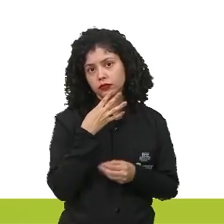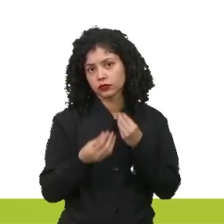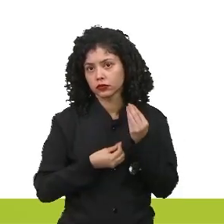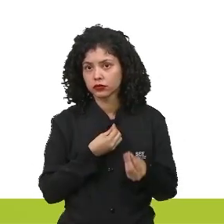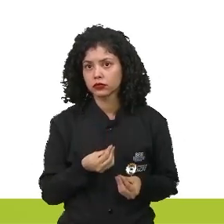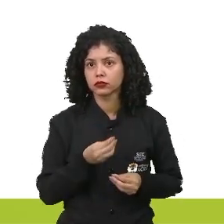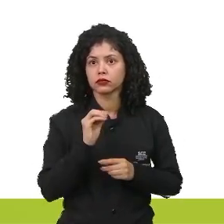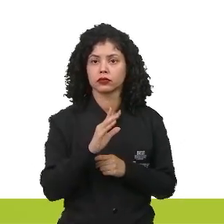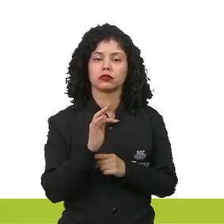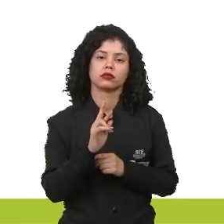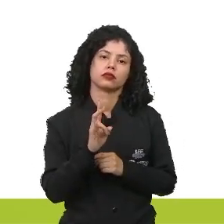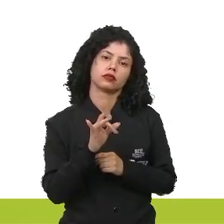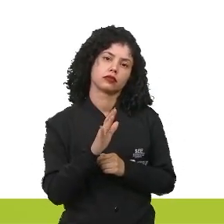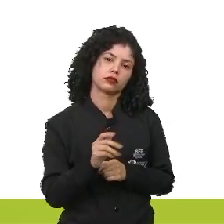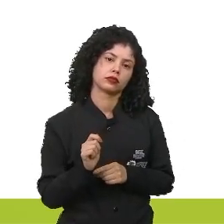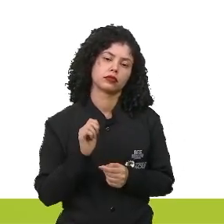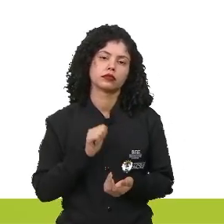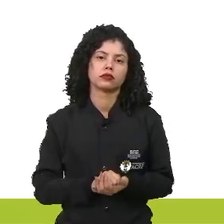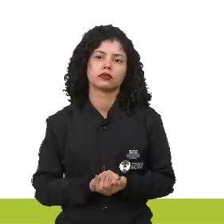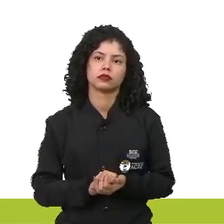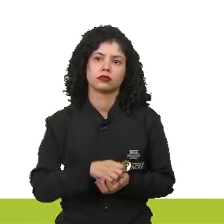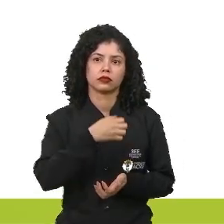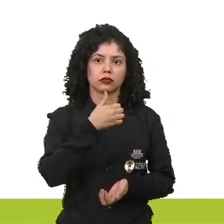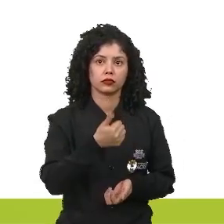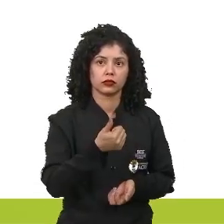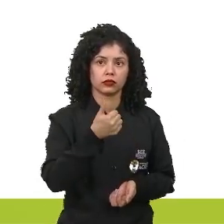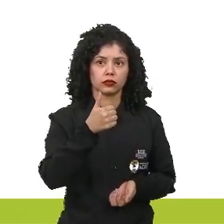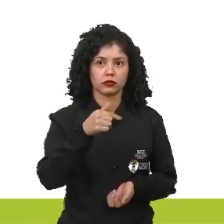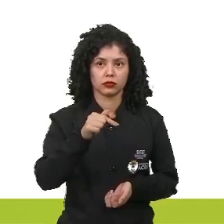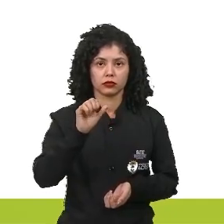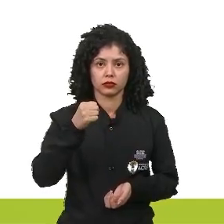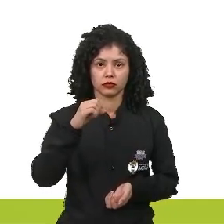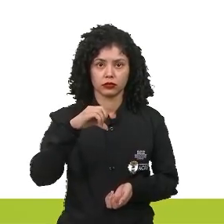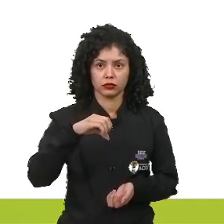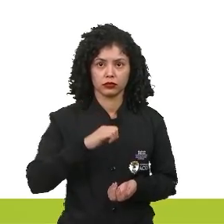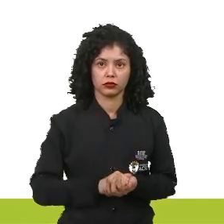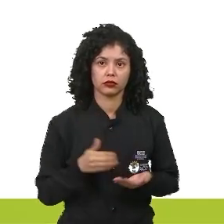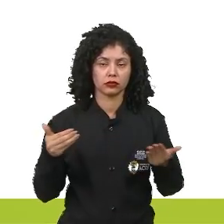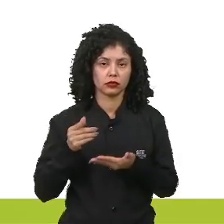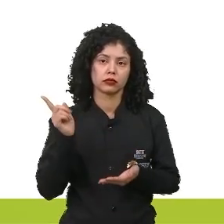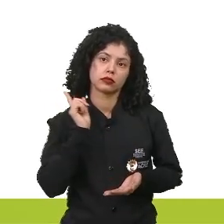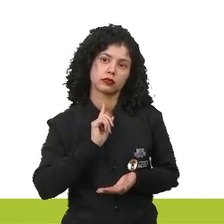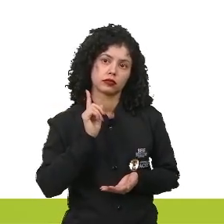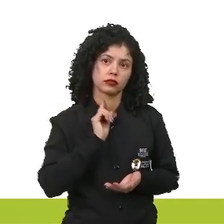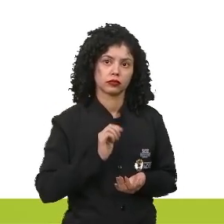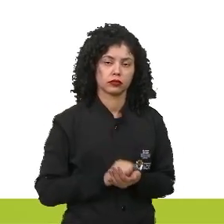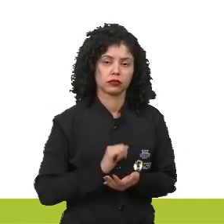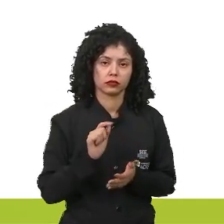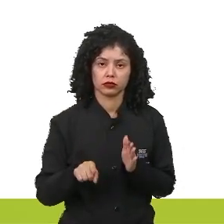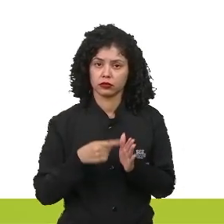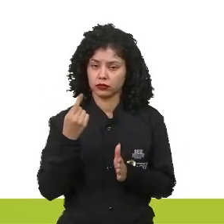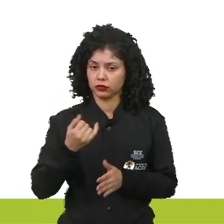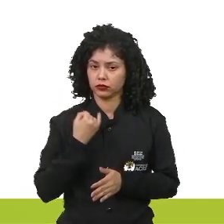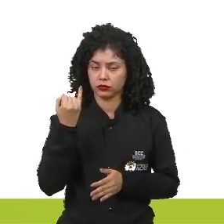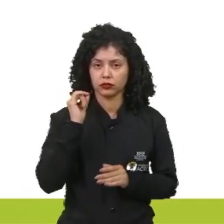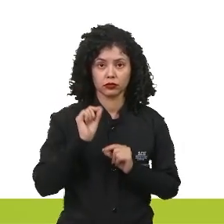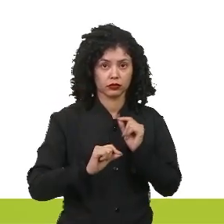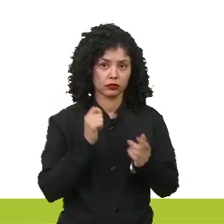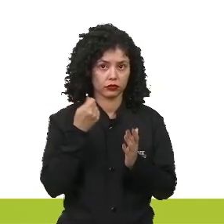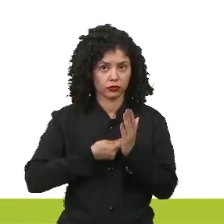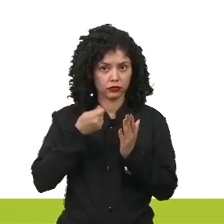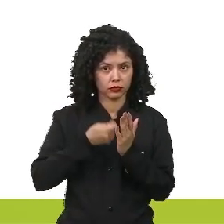como Conjuração Mineira e aconteceu em 1789 no estado que hoje é Minas Gerais. A principal causa da revolta foi a